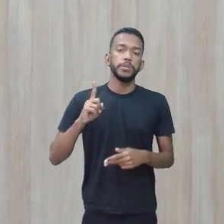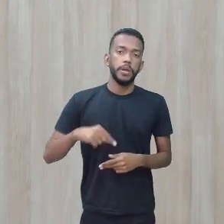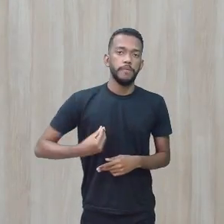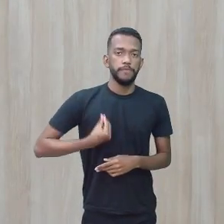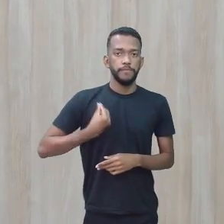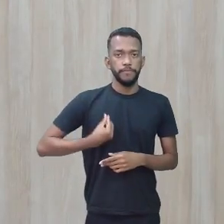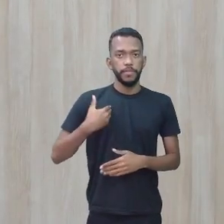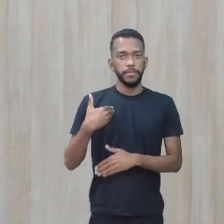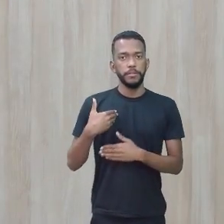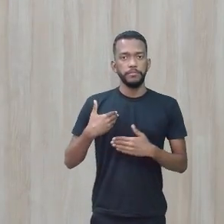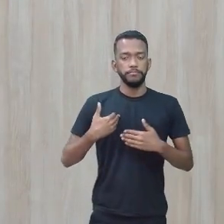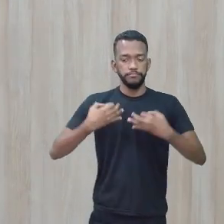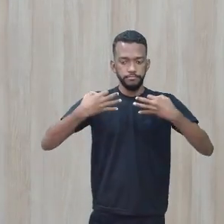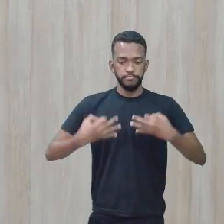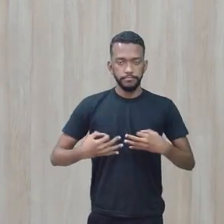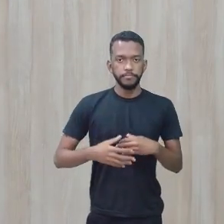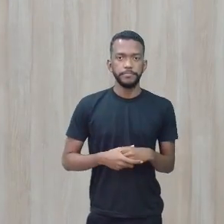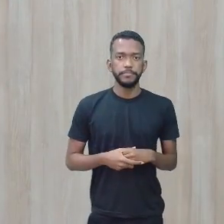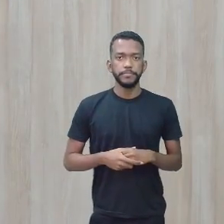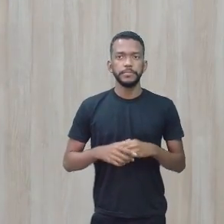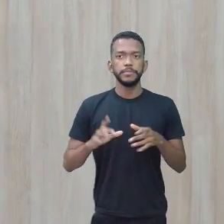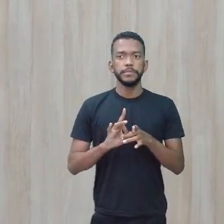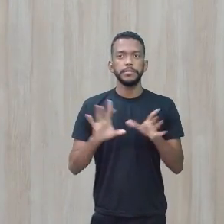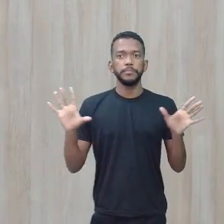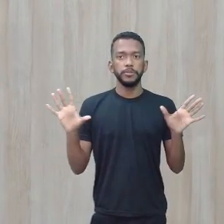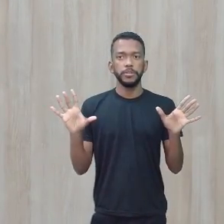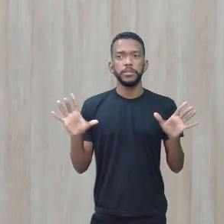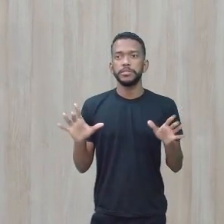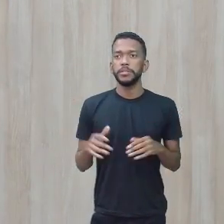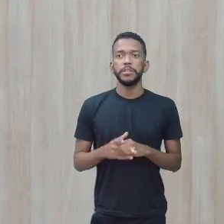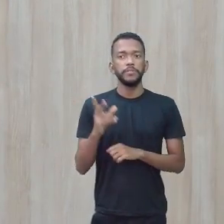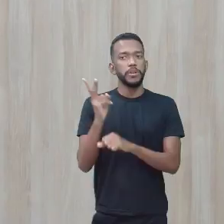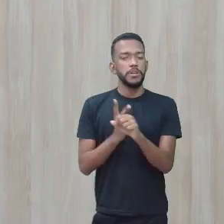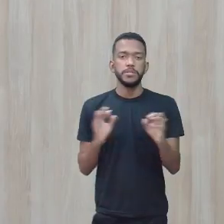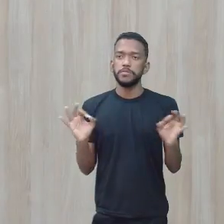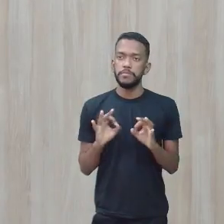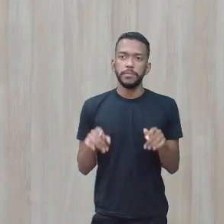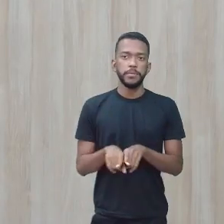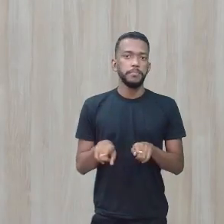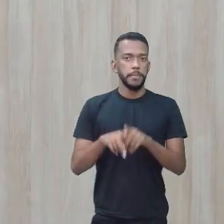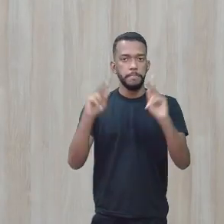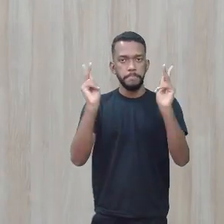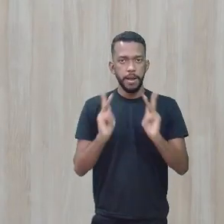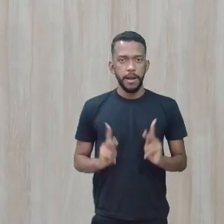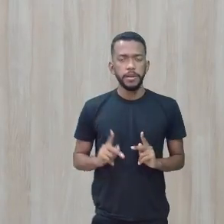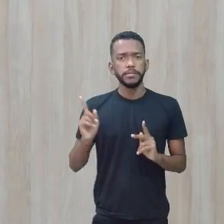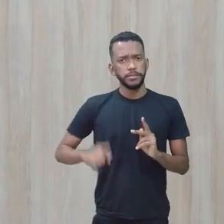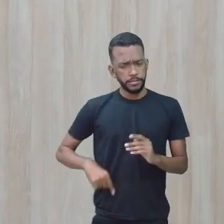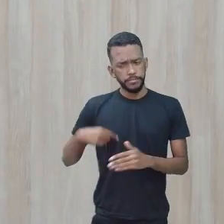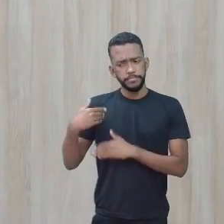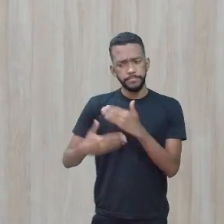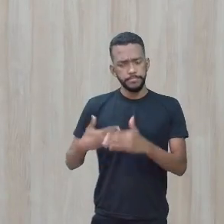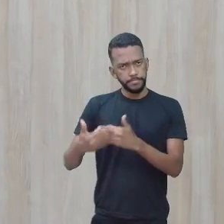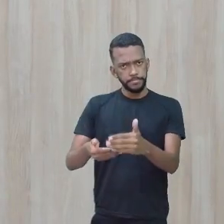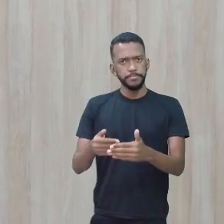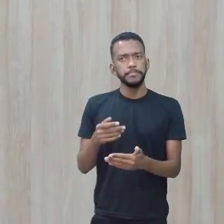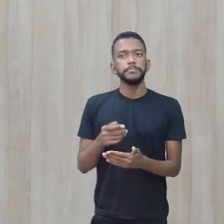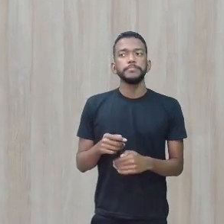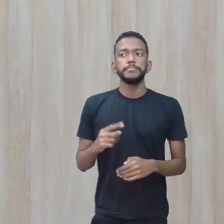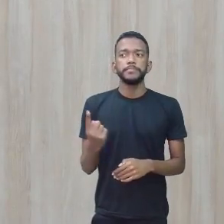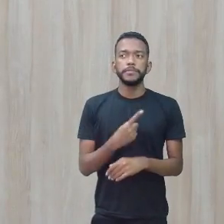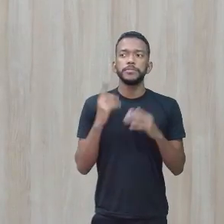digna, certo? Democracia, não violência e paz. Também foram pautas, né? Que também